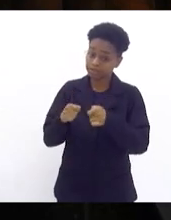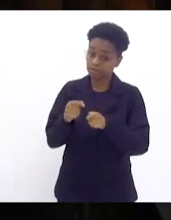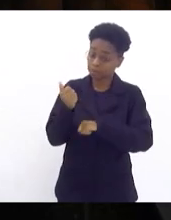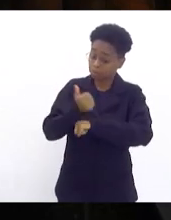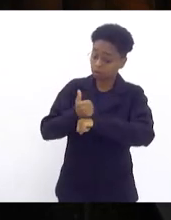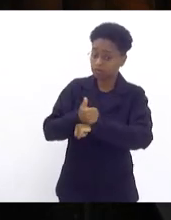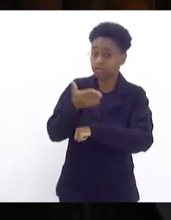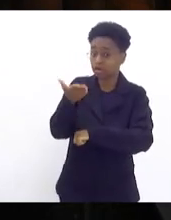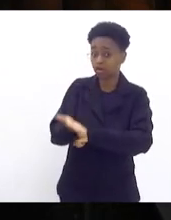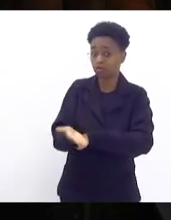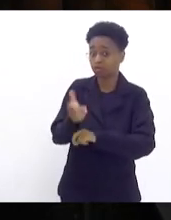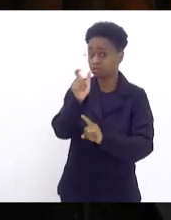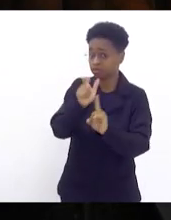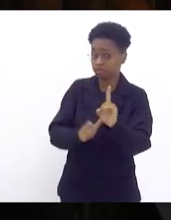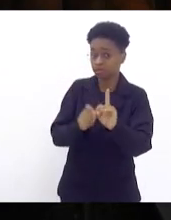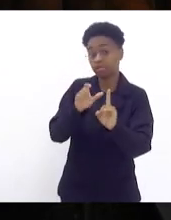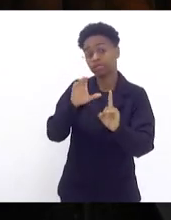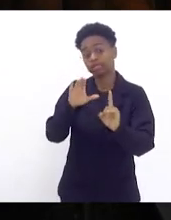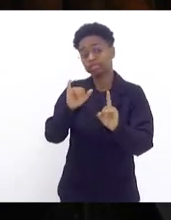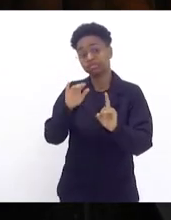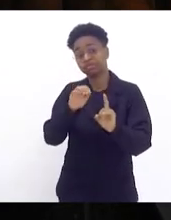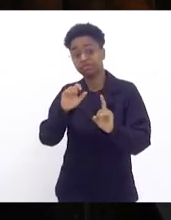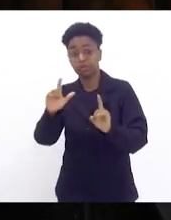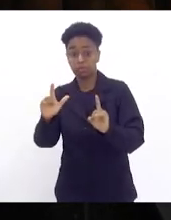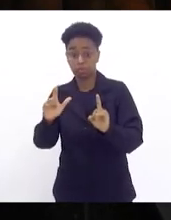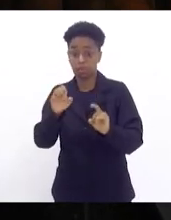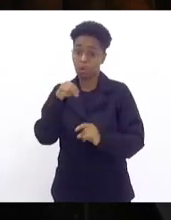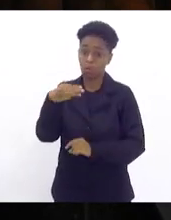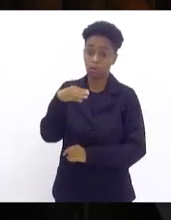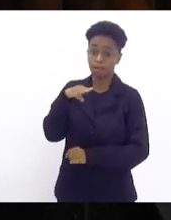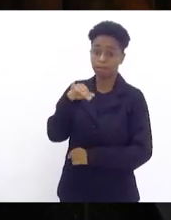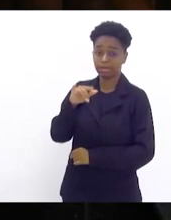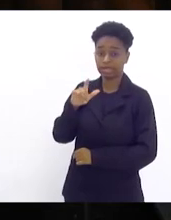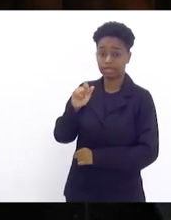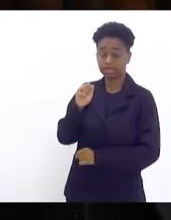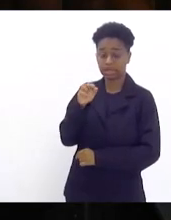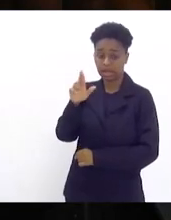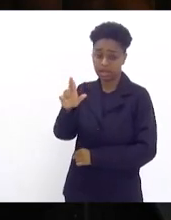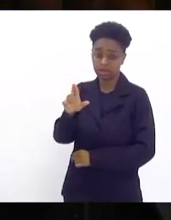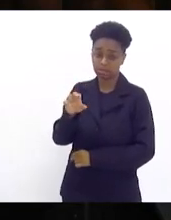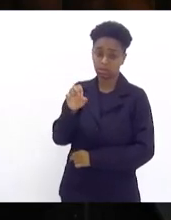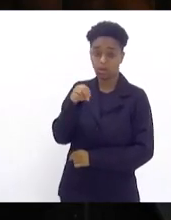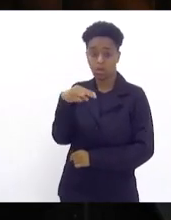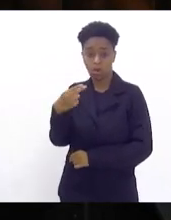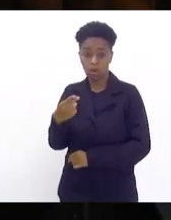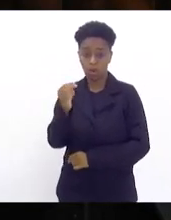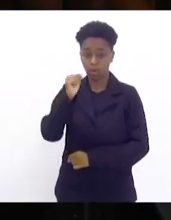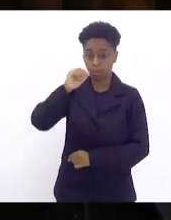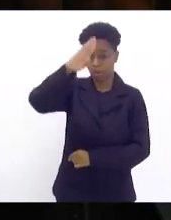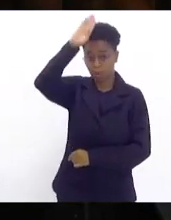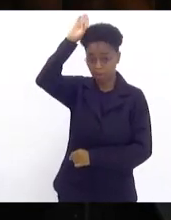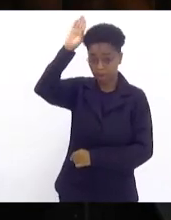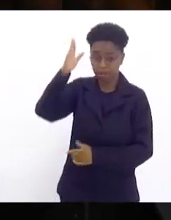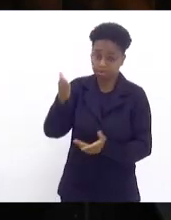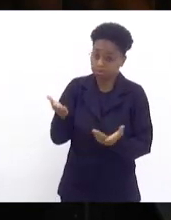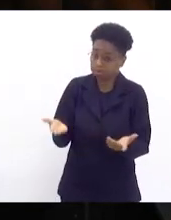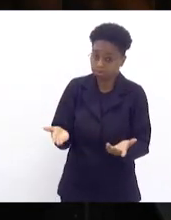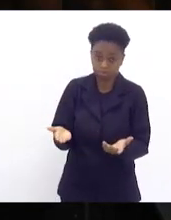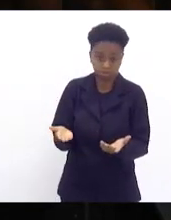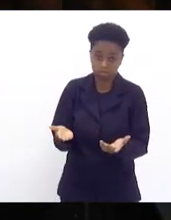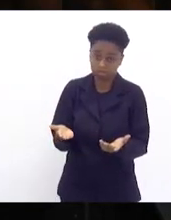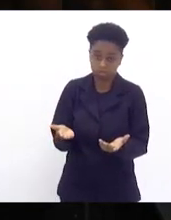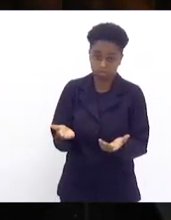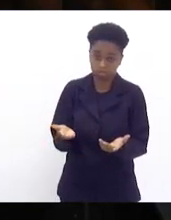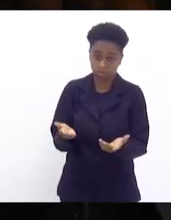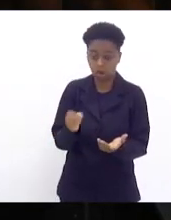quer seja civil quer seja da Polícia Militar quer seja no Corpo Bombeiro que seja